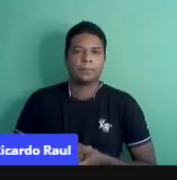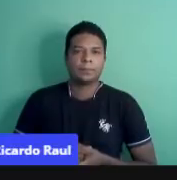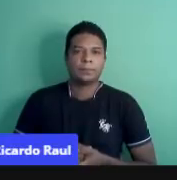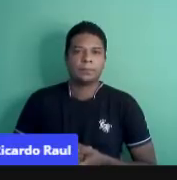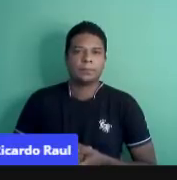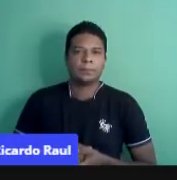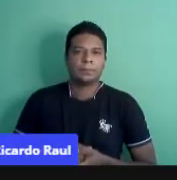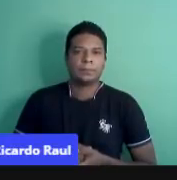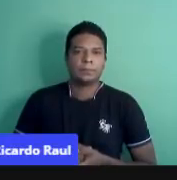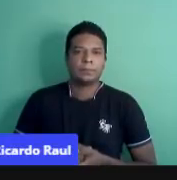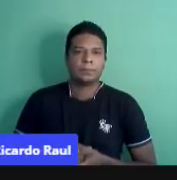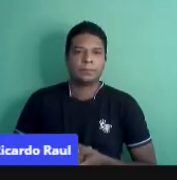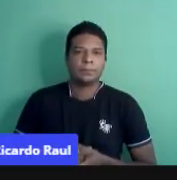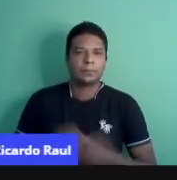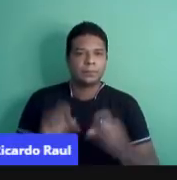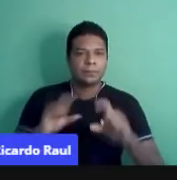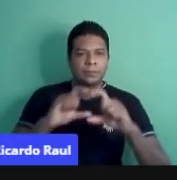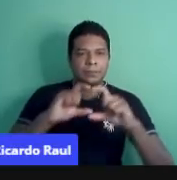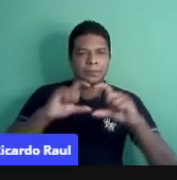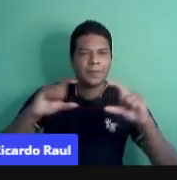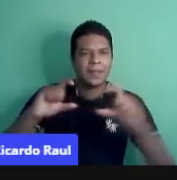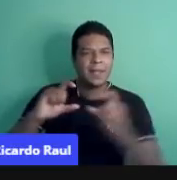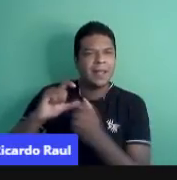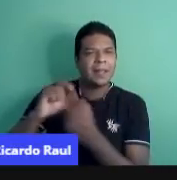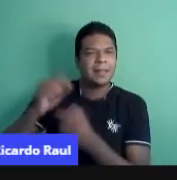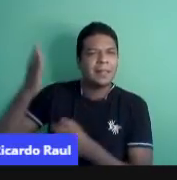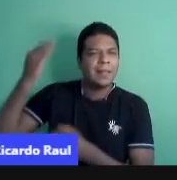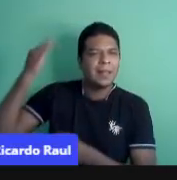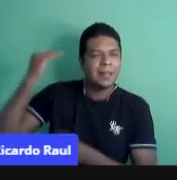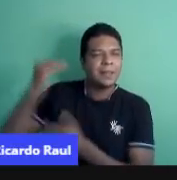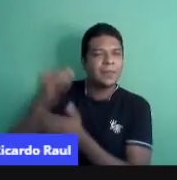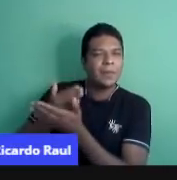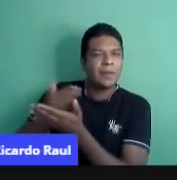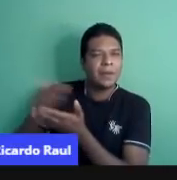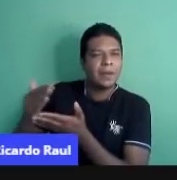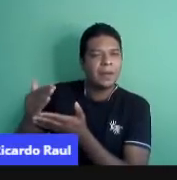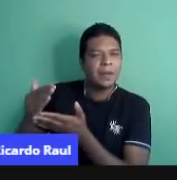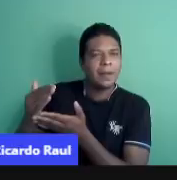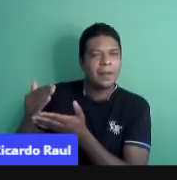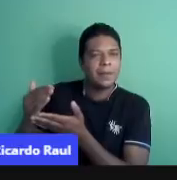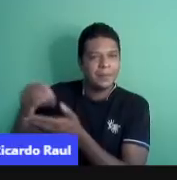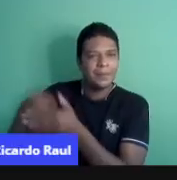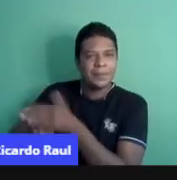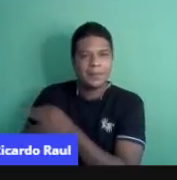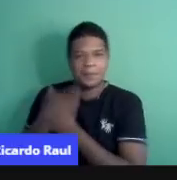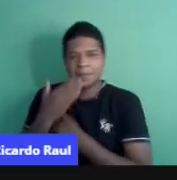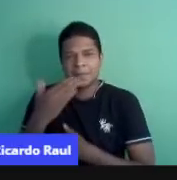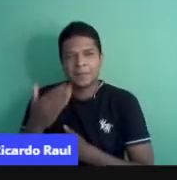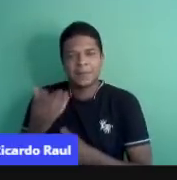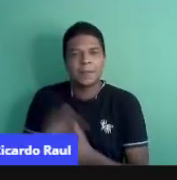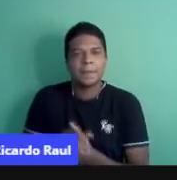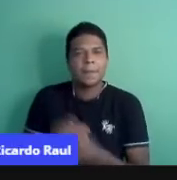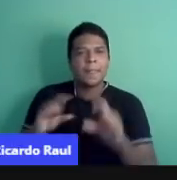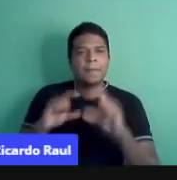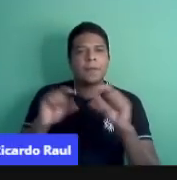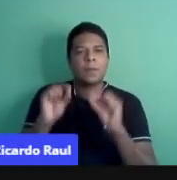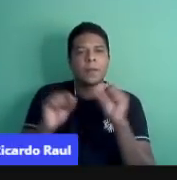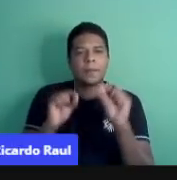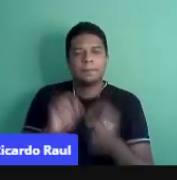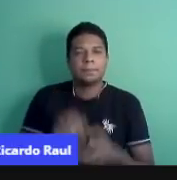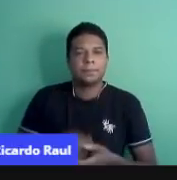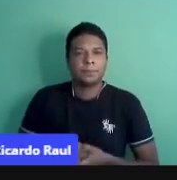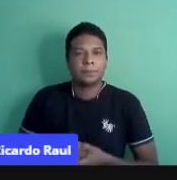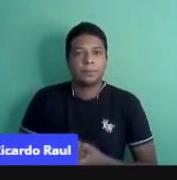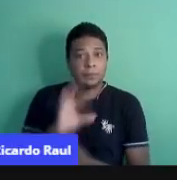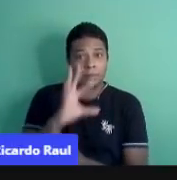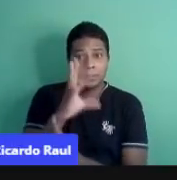E aquela frase lá do começo, que eu pedi para vocês guardarem, ela diz o seguinte: a arte